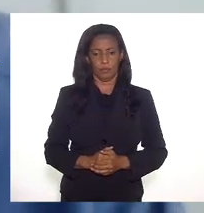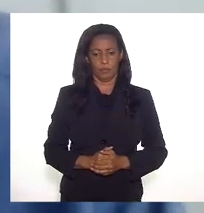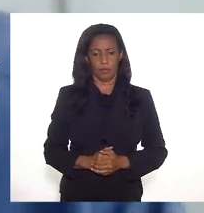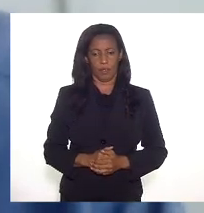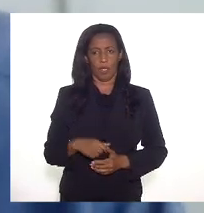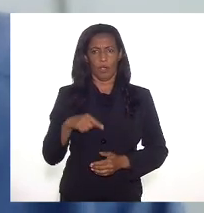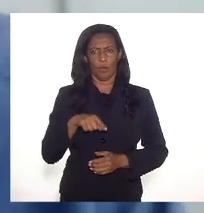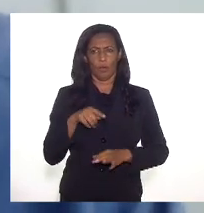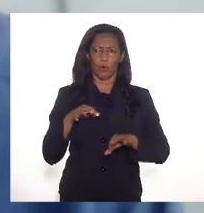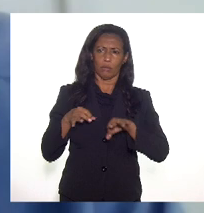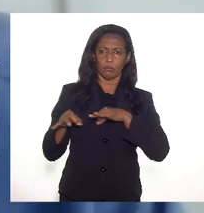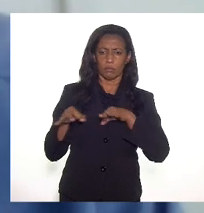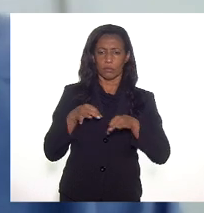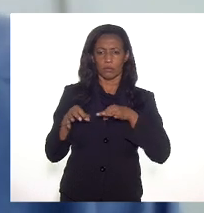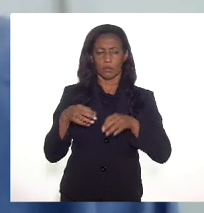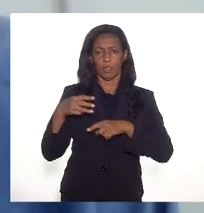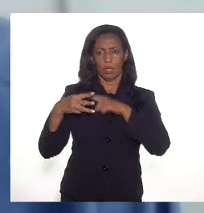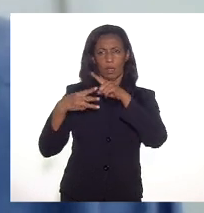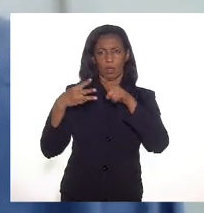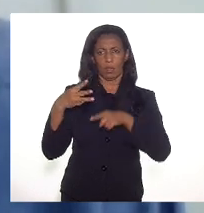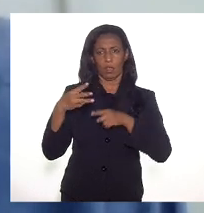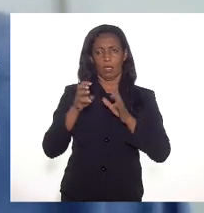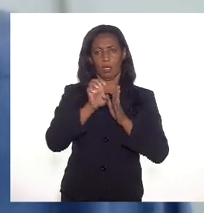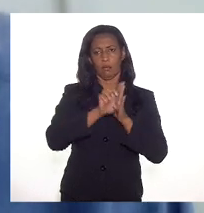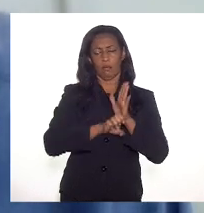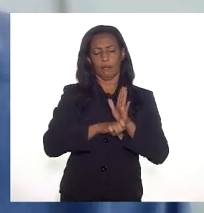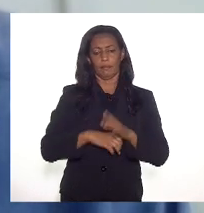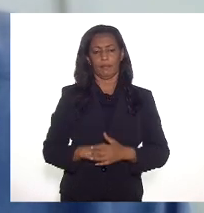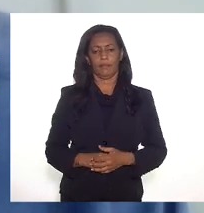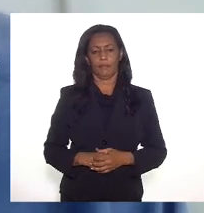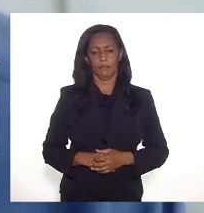Foram produzidas 3 emendas.